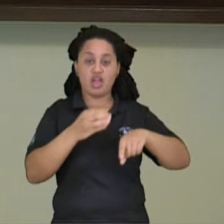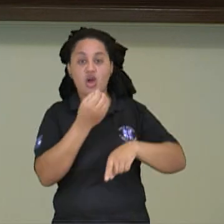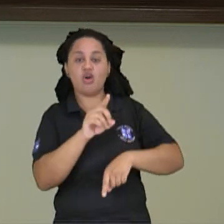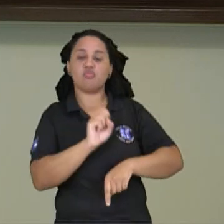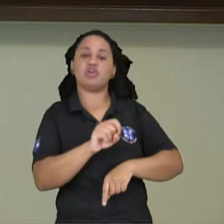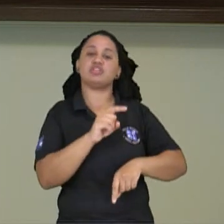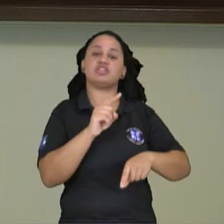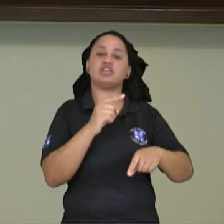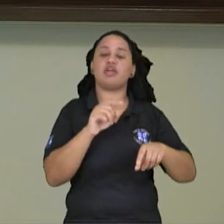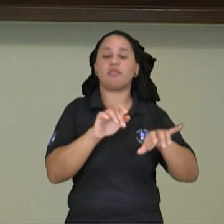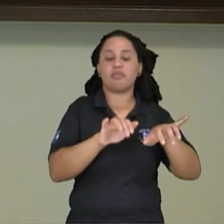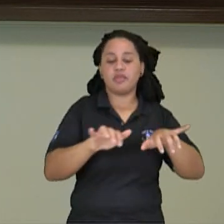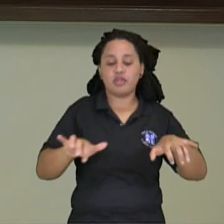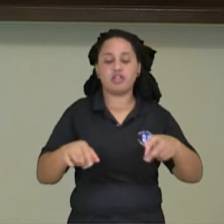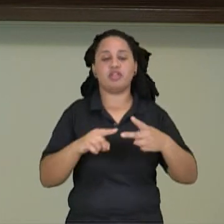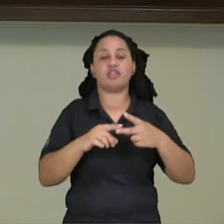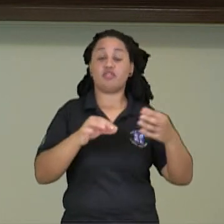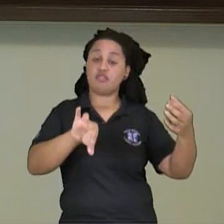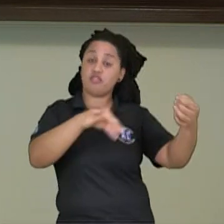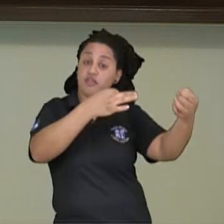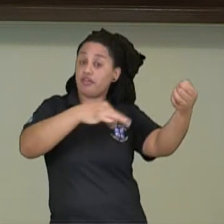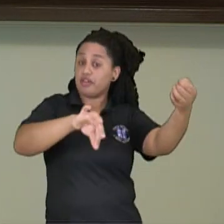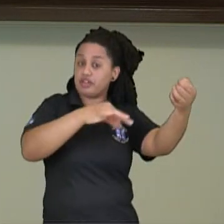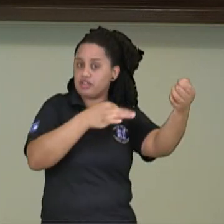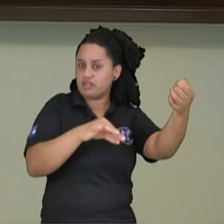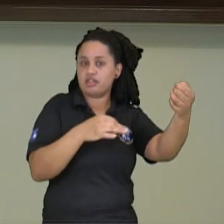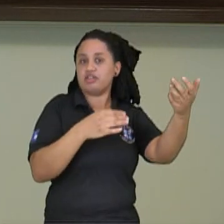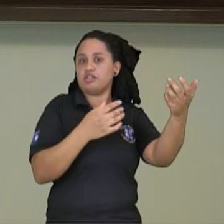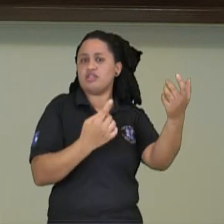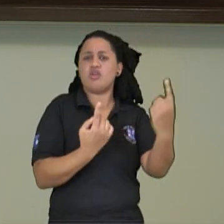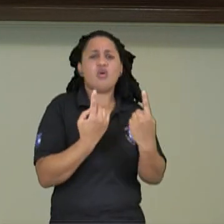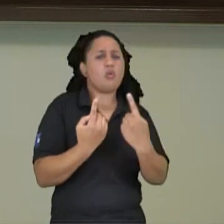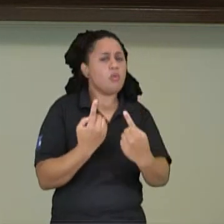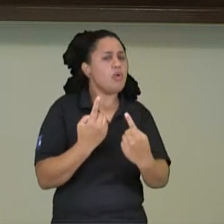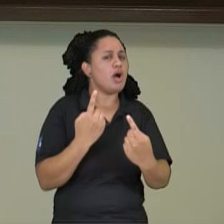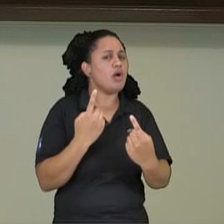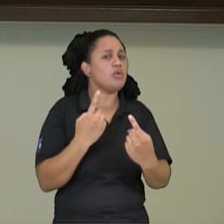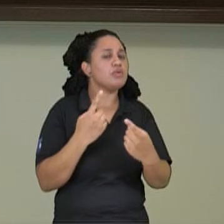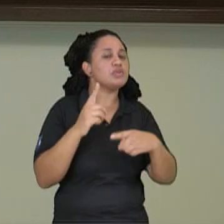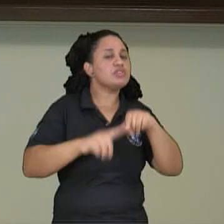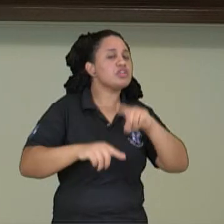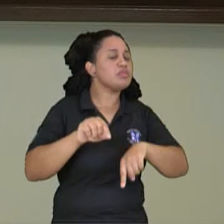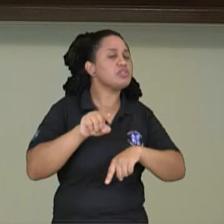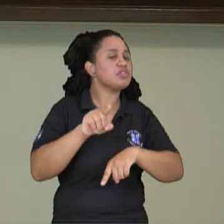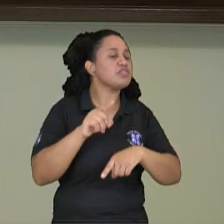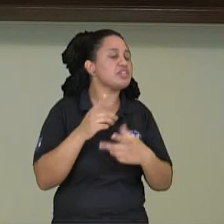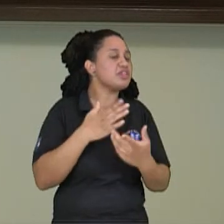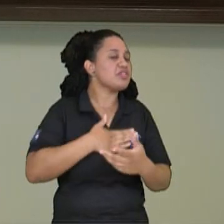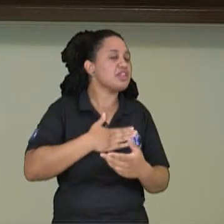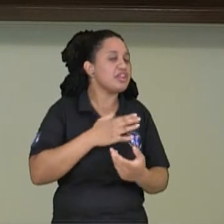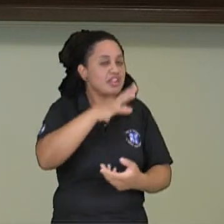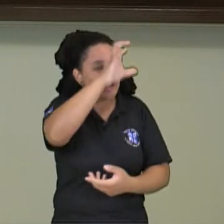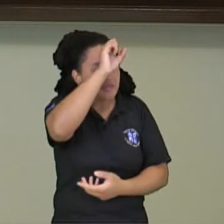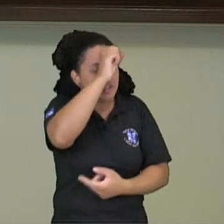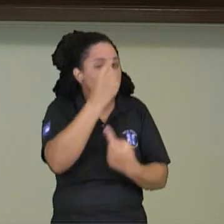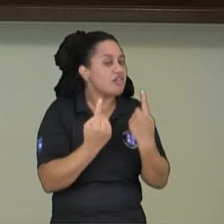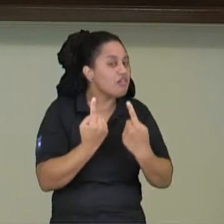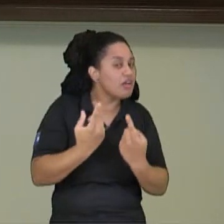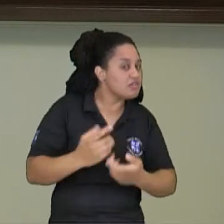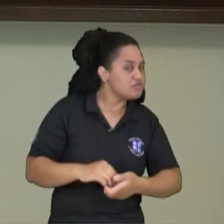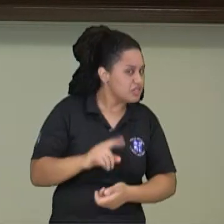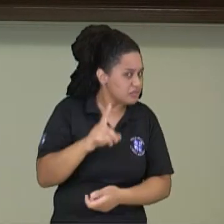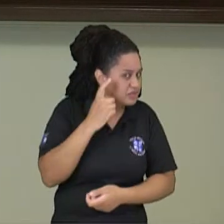instrumentista, pode tocar piano, violino, né? Qual instrumento você gostaria de aprender a tocar? Já pensou nisso?